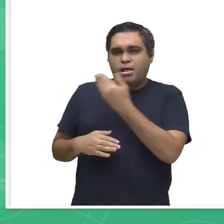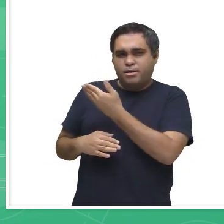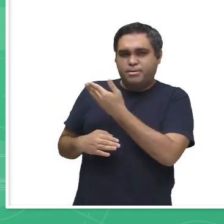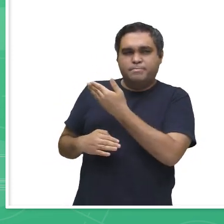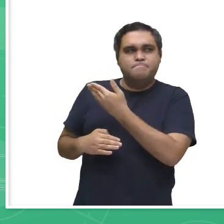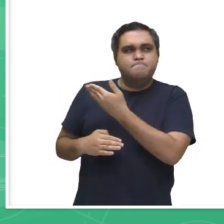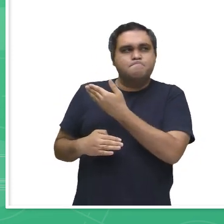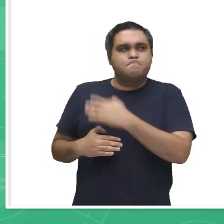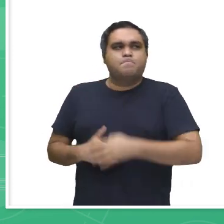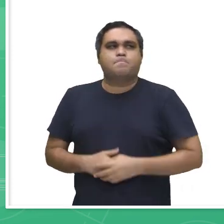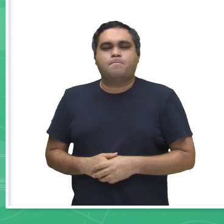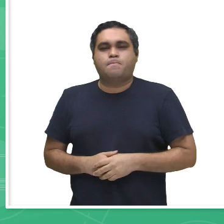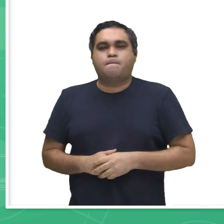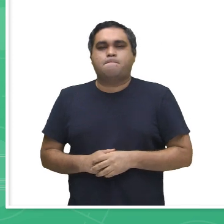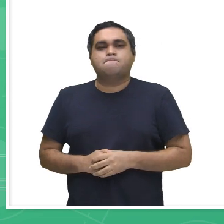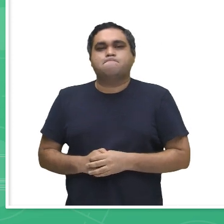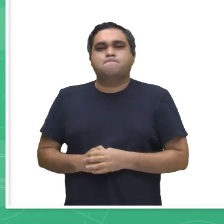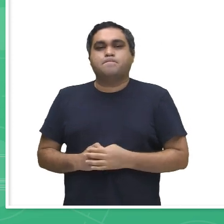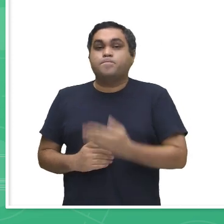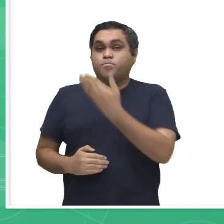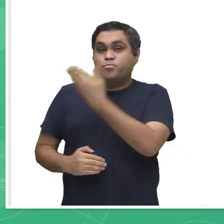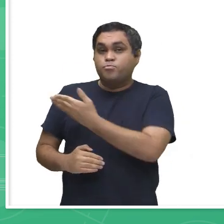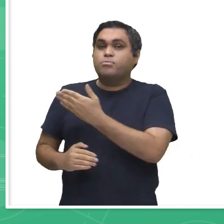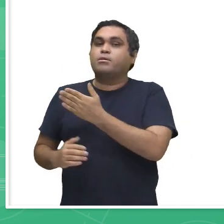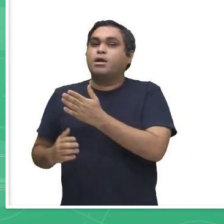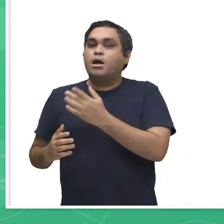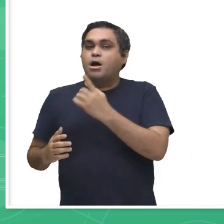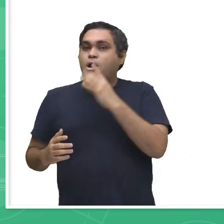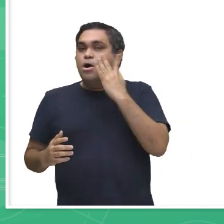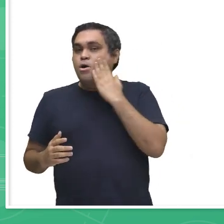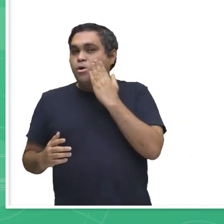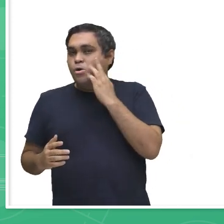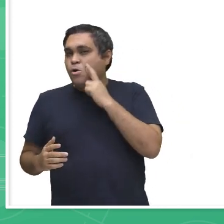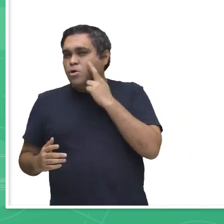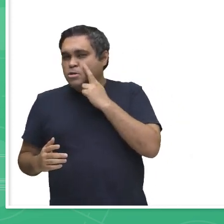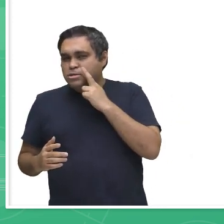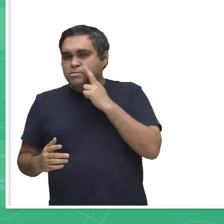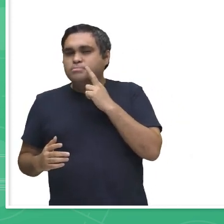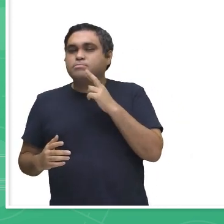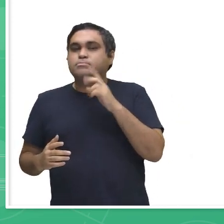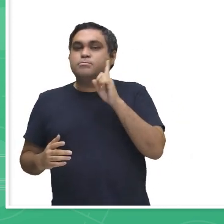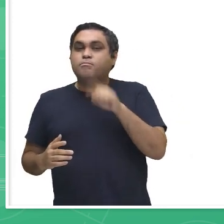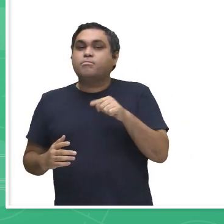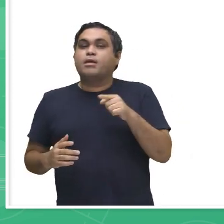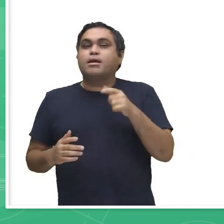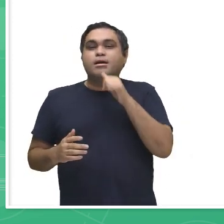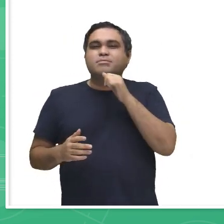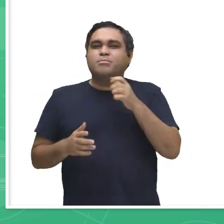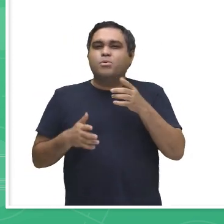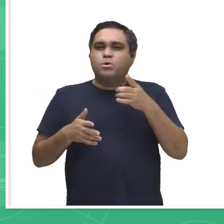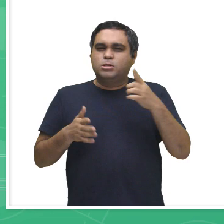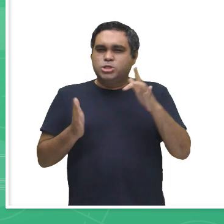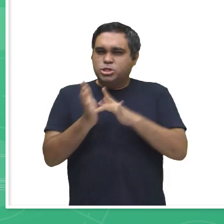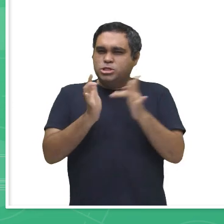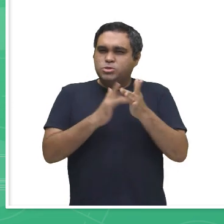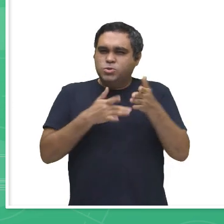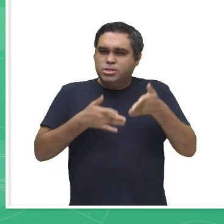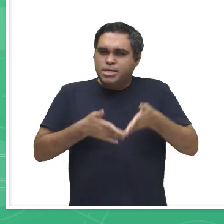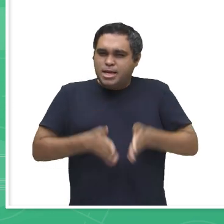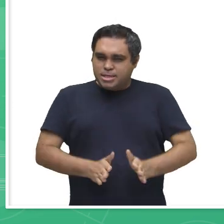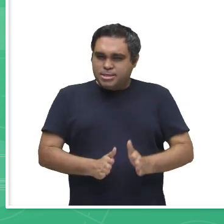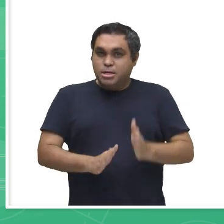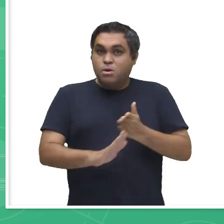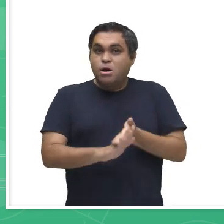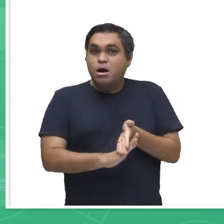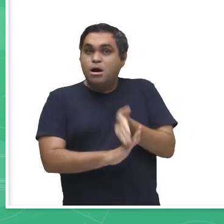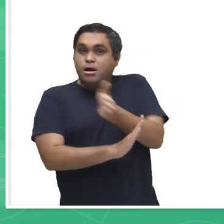vão perceber, já entrando no período da Idade Média, tudo isso aqui é a Idade Antiga, tá? Que nós chamamos de